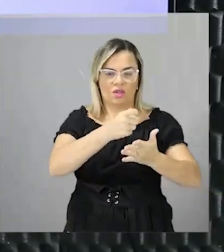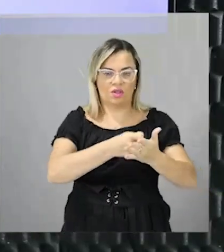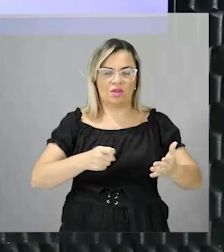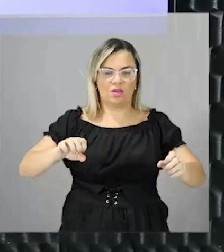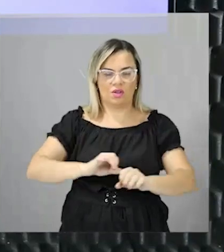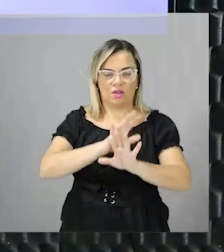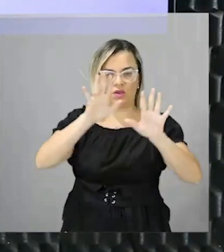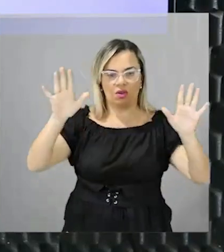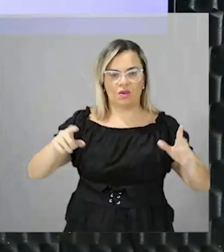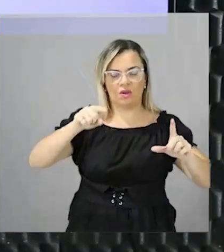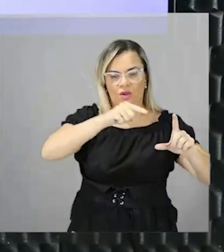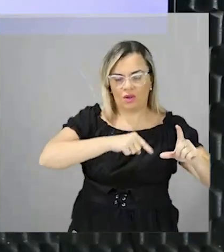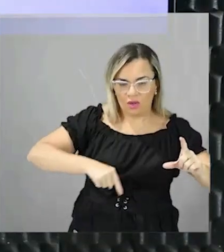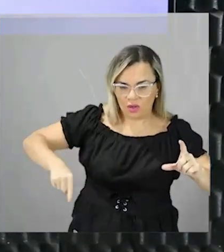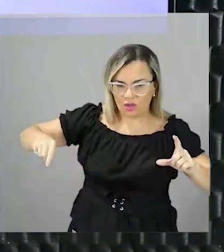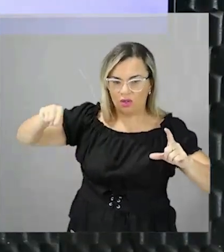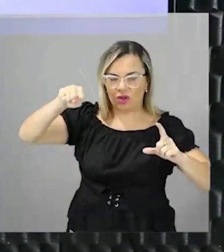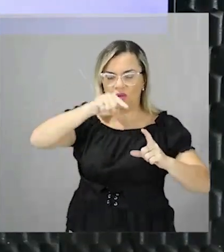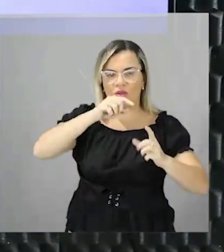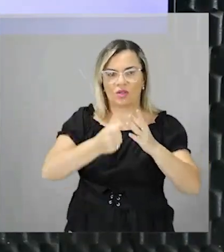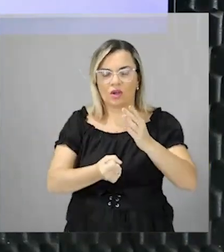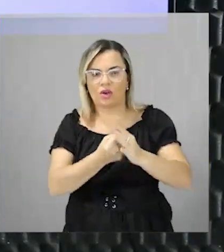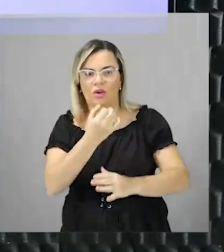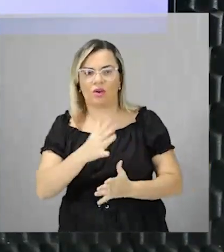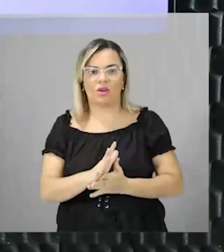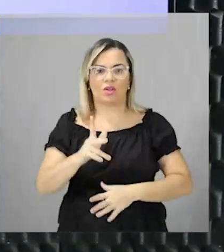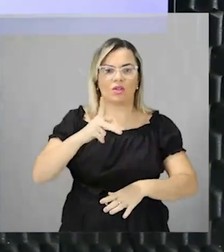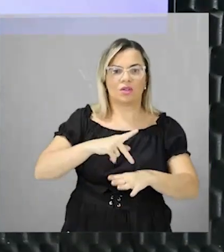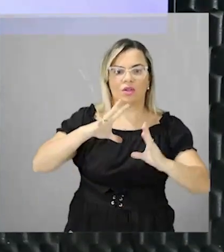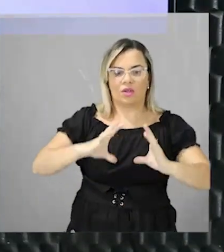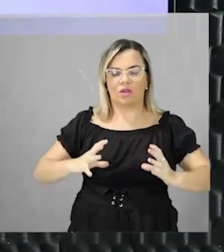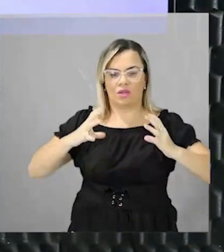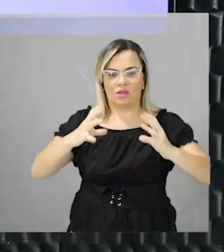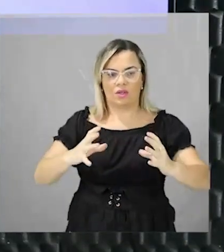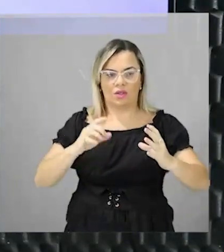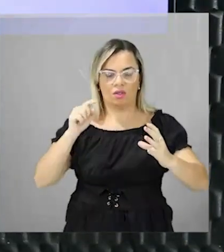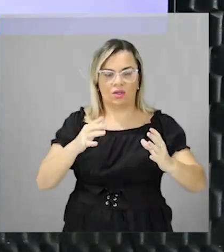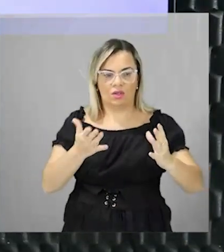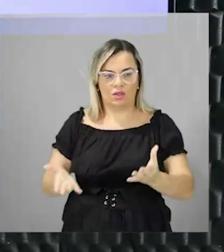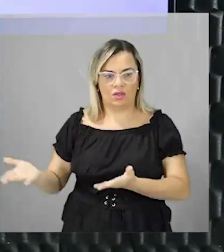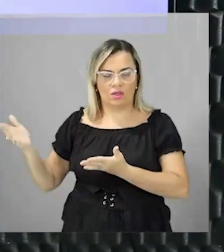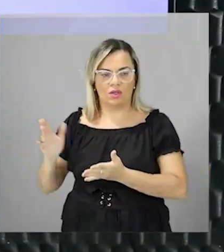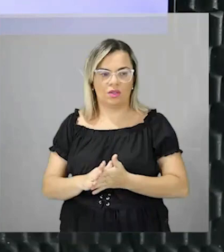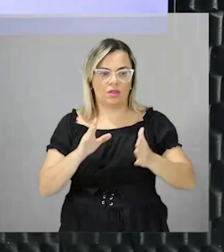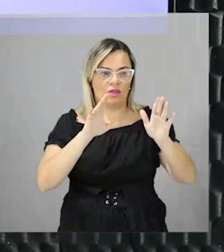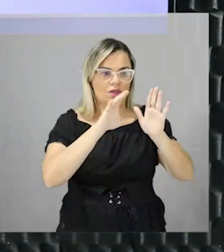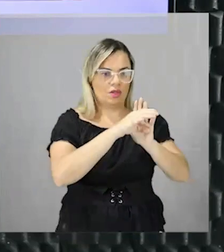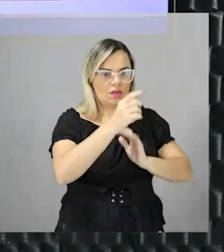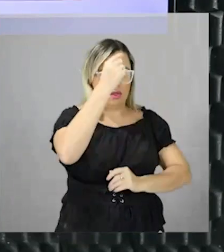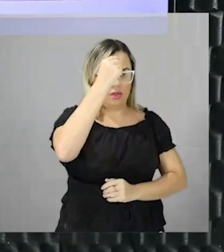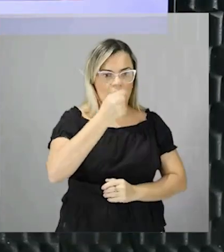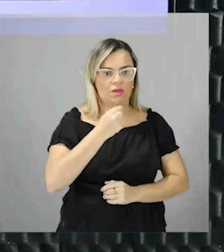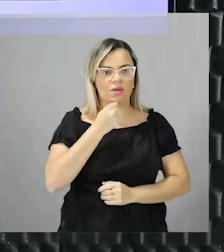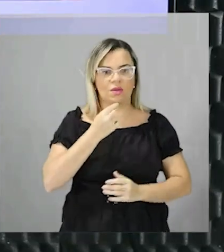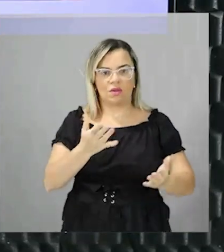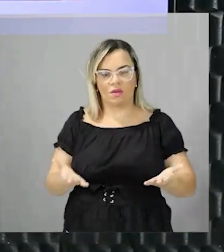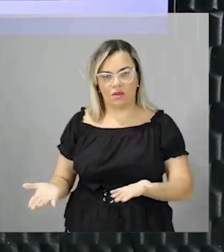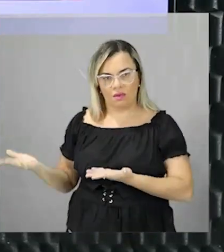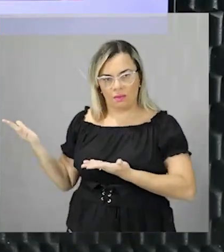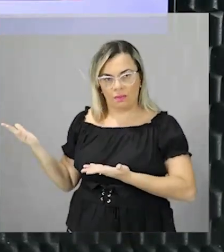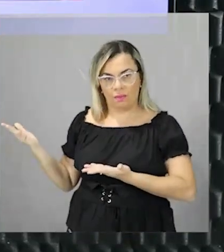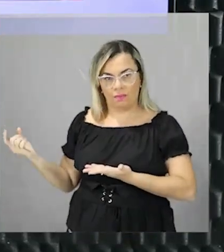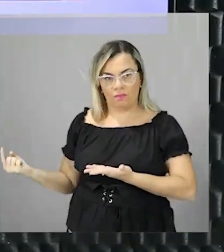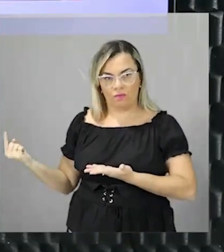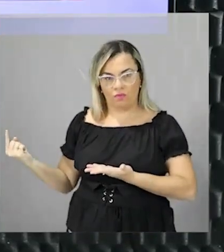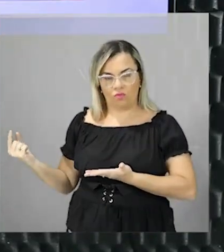ciclo de formação das rochas, tá? E nesse aspecto eu quero trazer essa imagem para trabalhar contigo aqui, importante, tá?